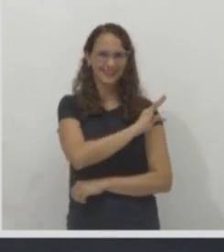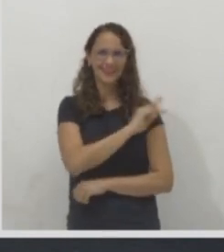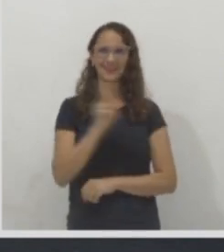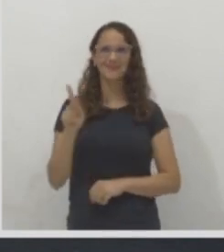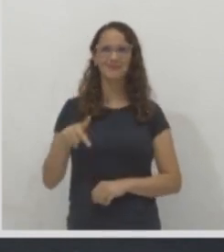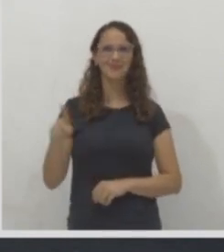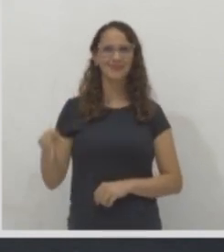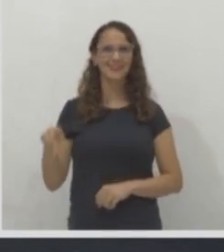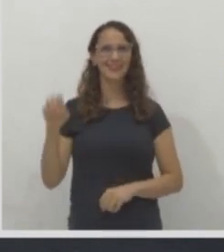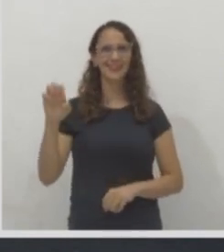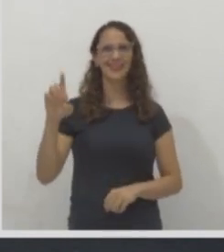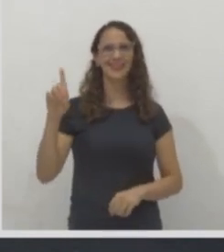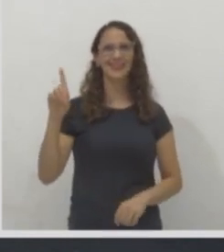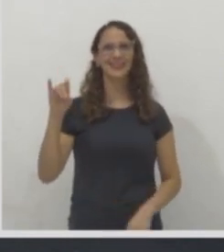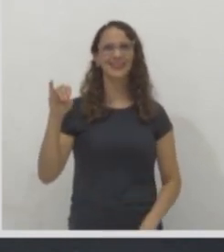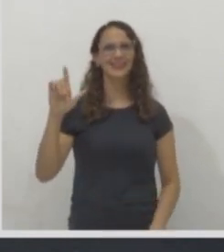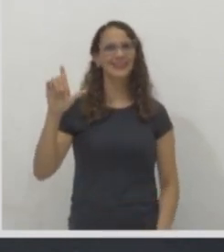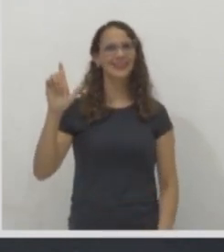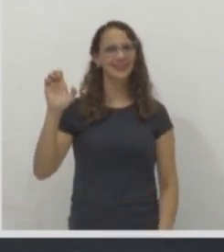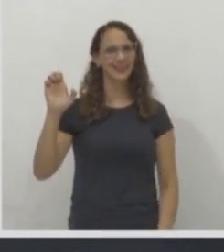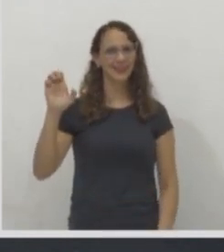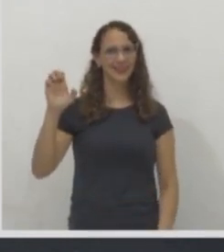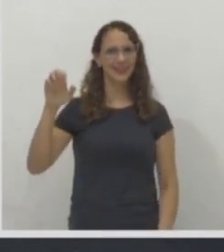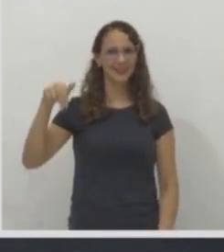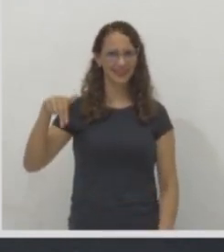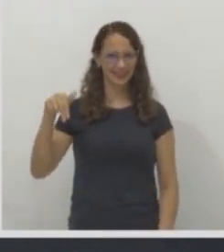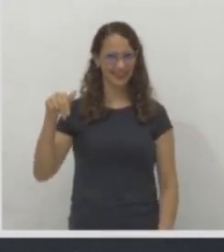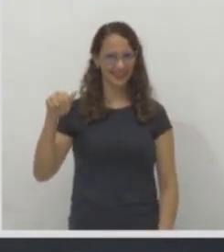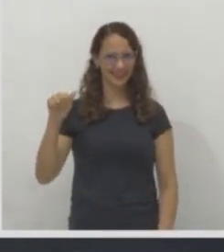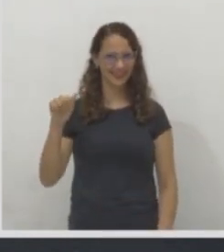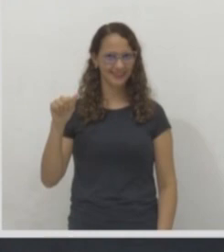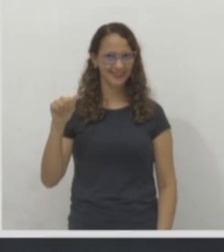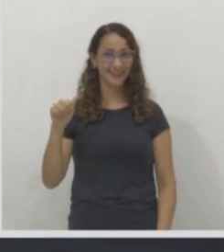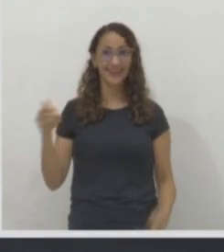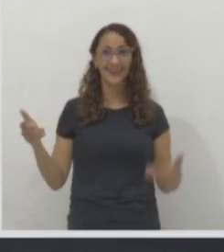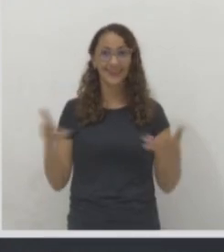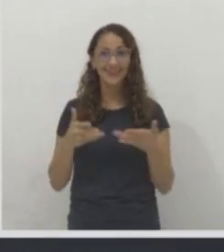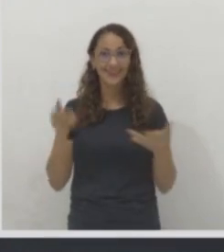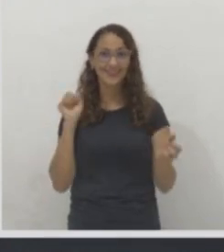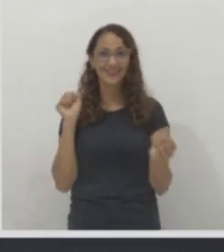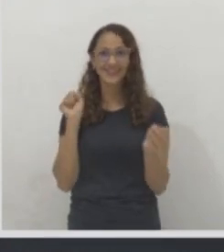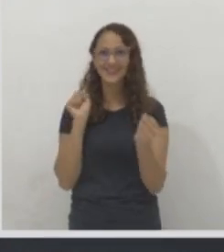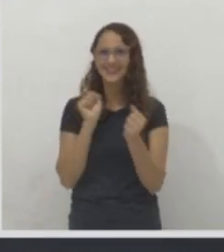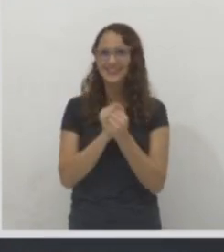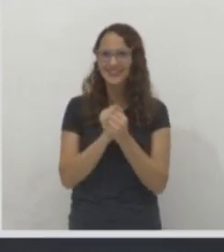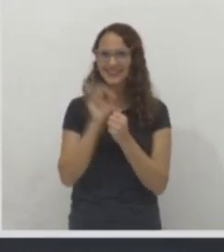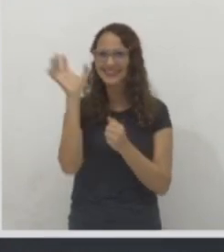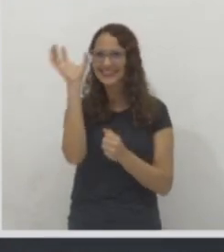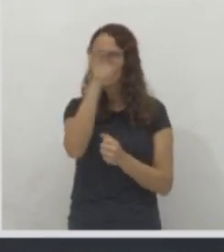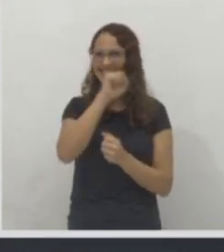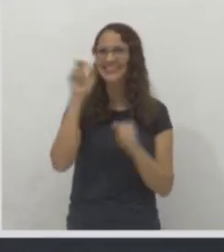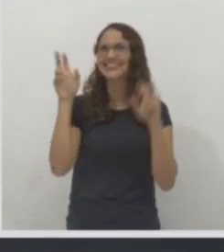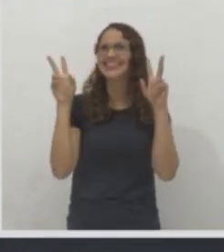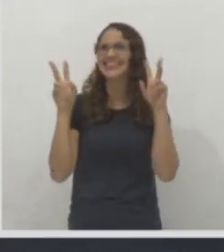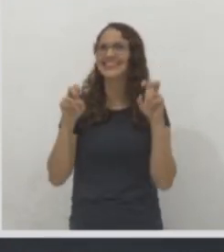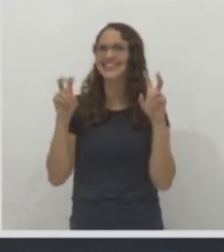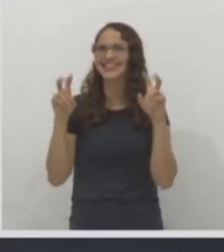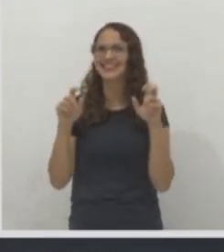professora Edilena Guerra e hoje estamos juntos para uma aula sobre o